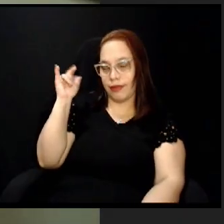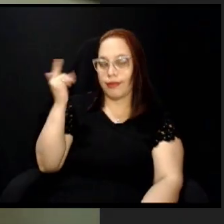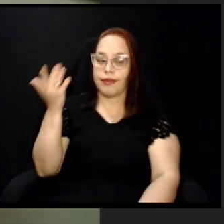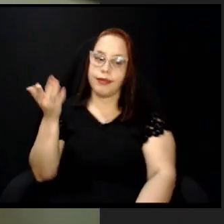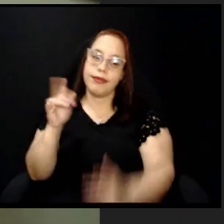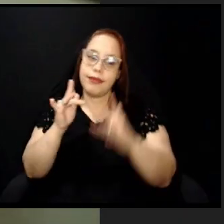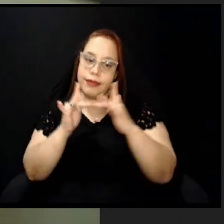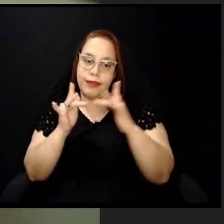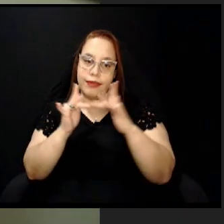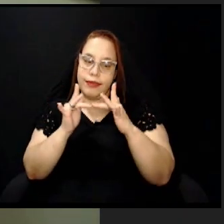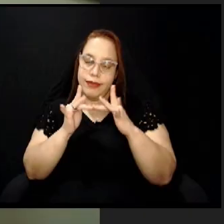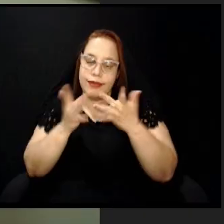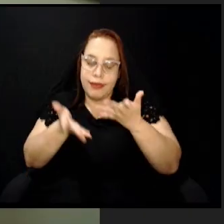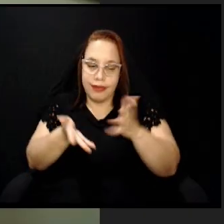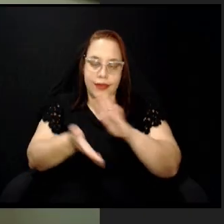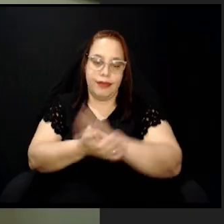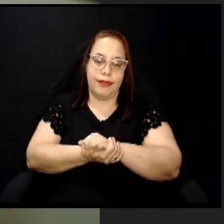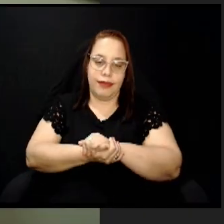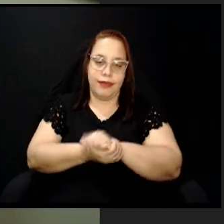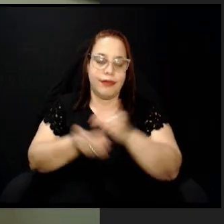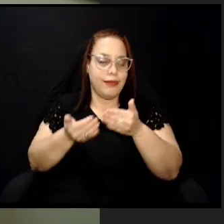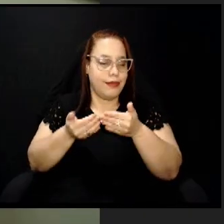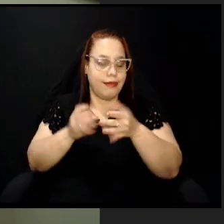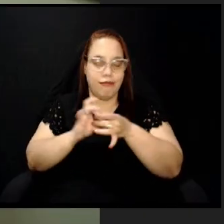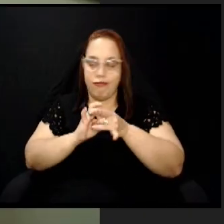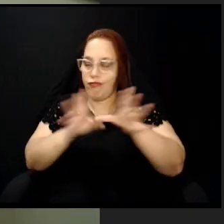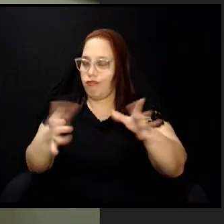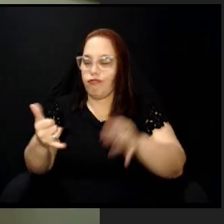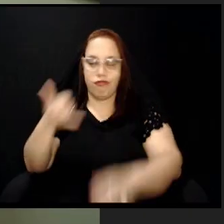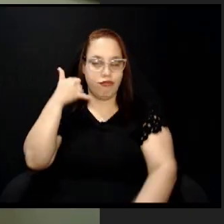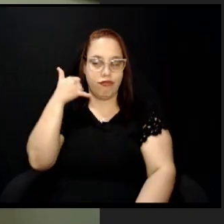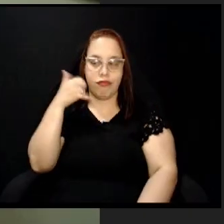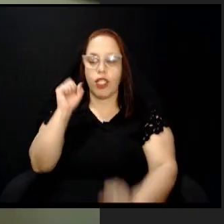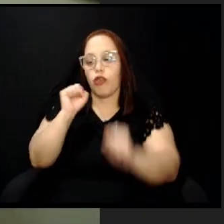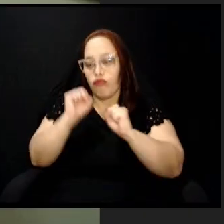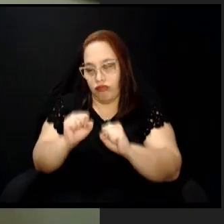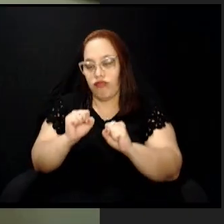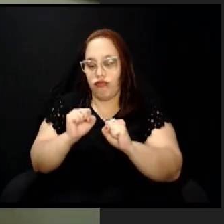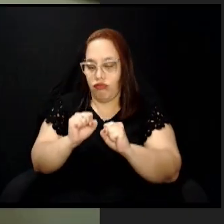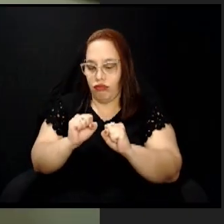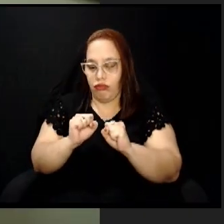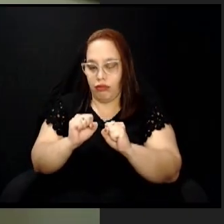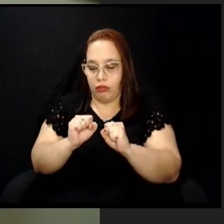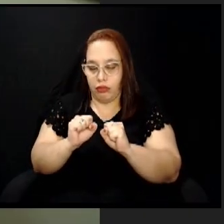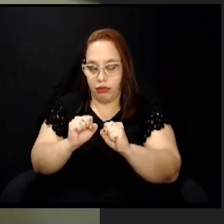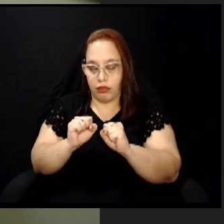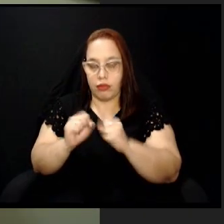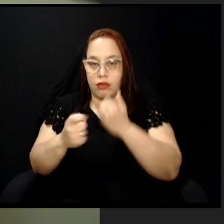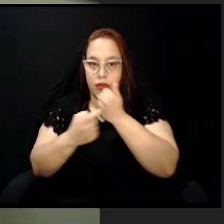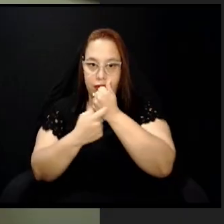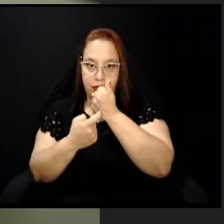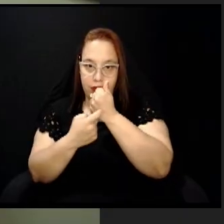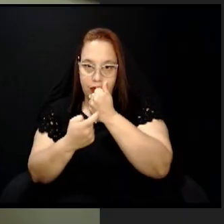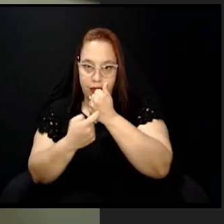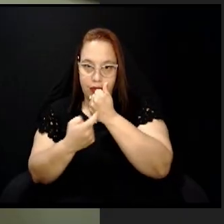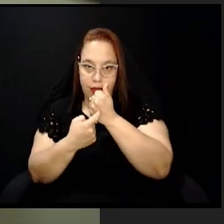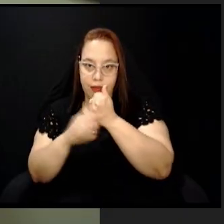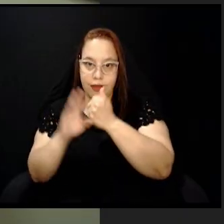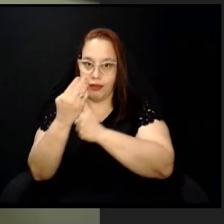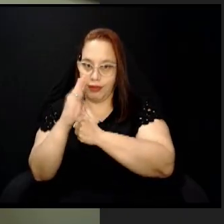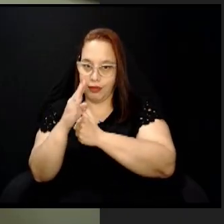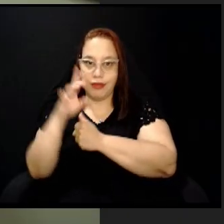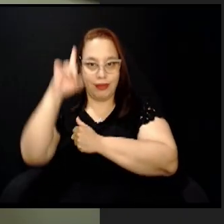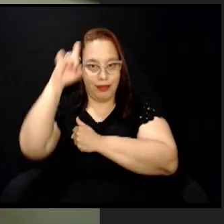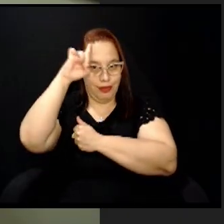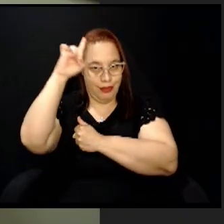de contato. Então, fiquem à vontade, entrem em contato e sigam os conteúdos, porque tem muita biologia,